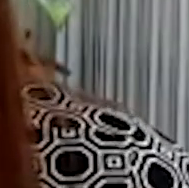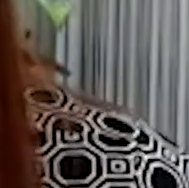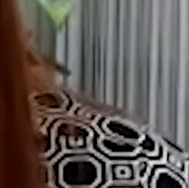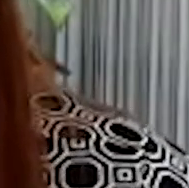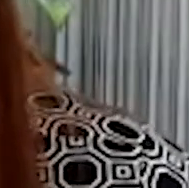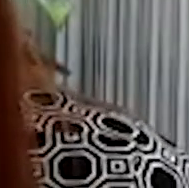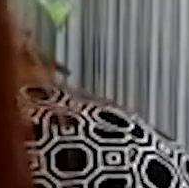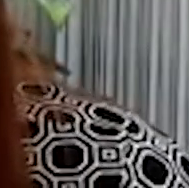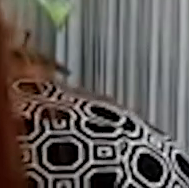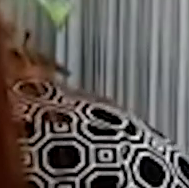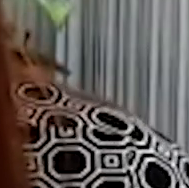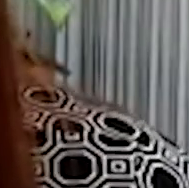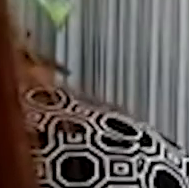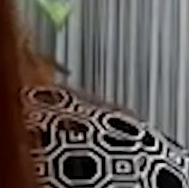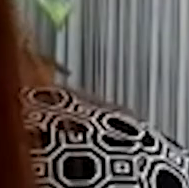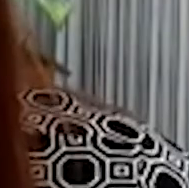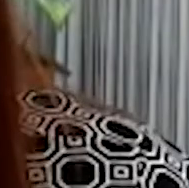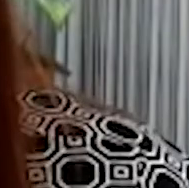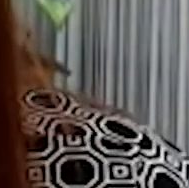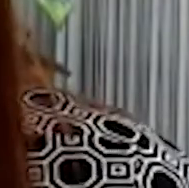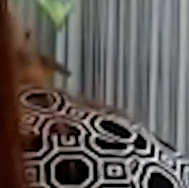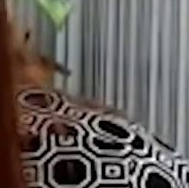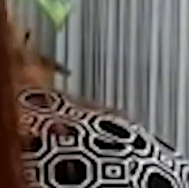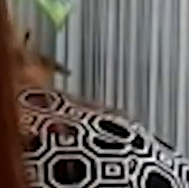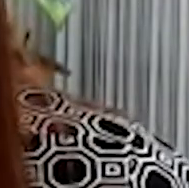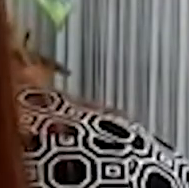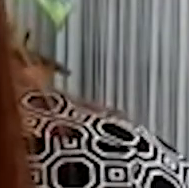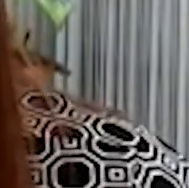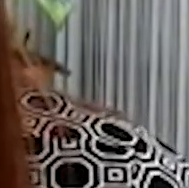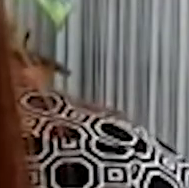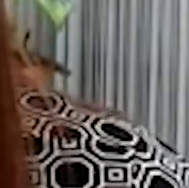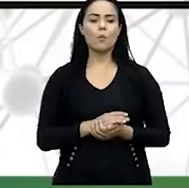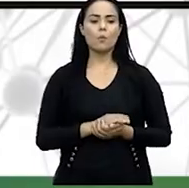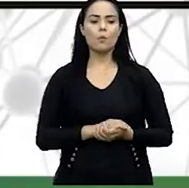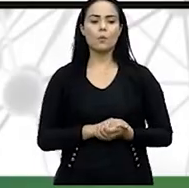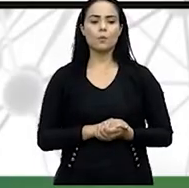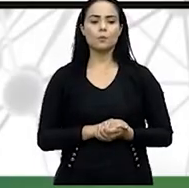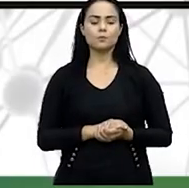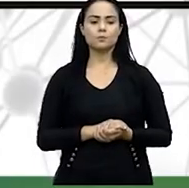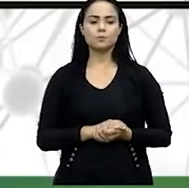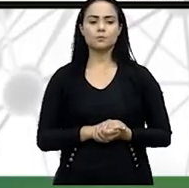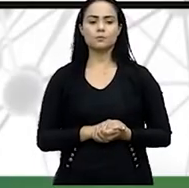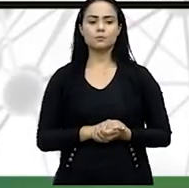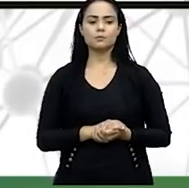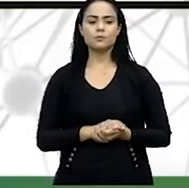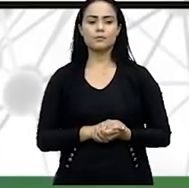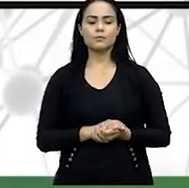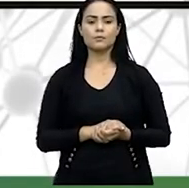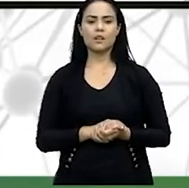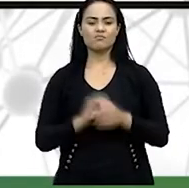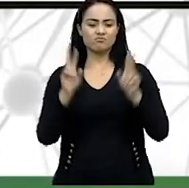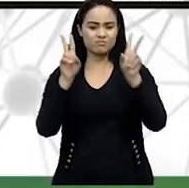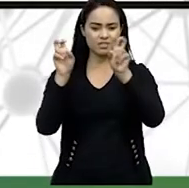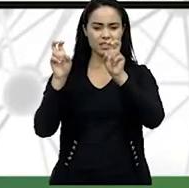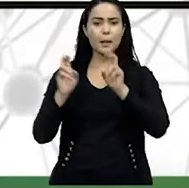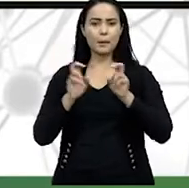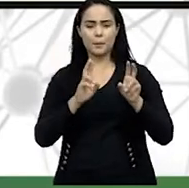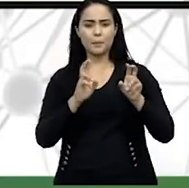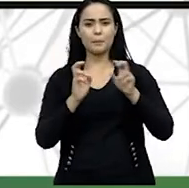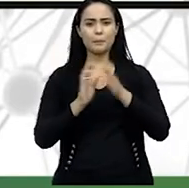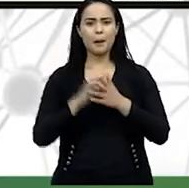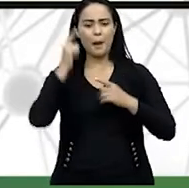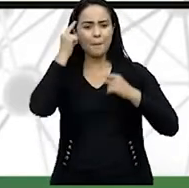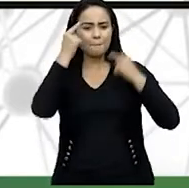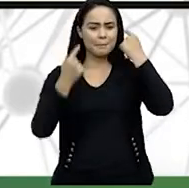outro painel, a assessora-chefe do Núcleo de Gerenciamento de Precedentes e de Ações Coletivas do STJ, Maria Lúcia